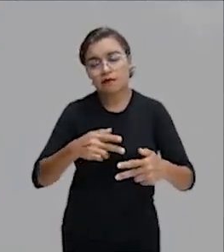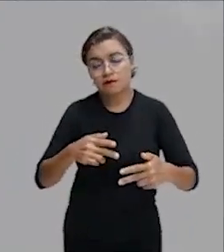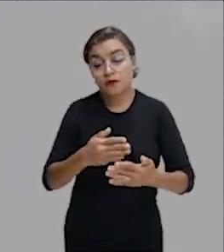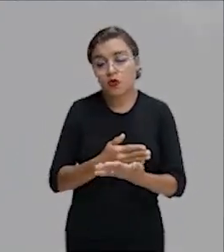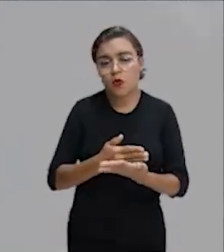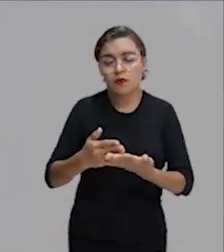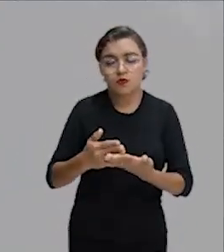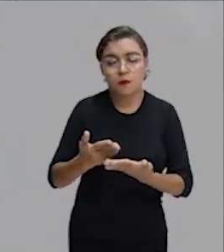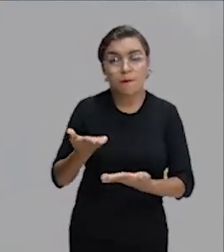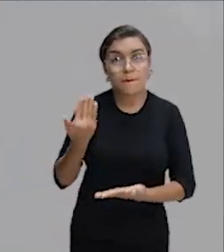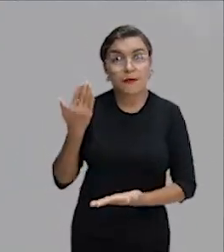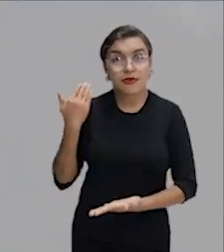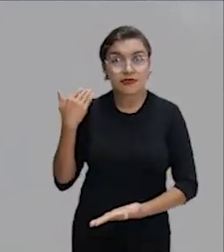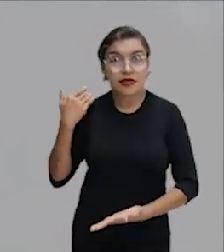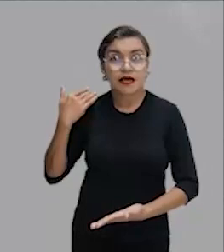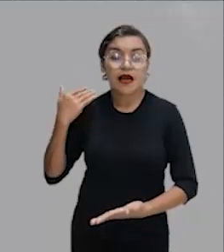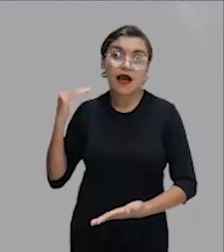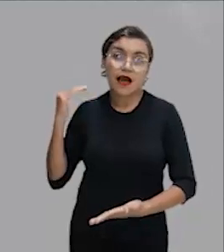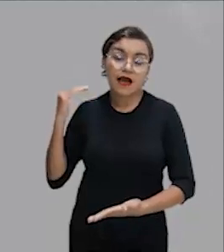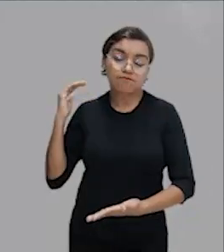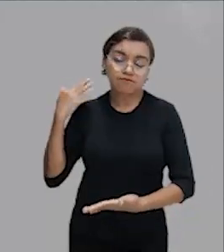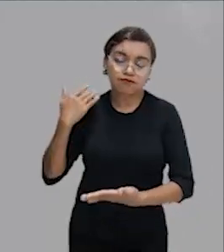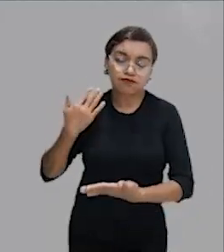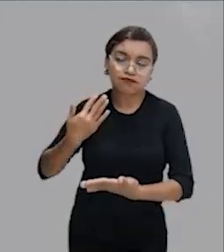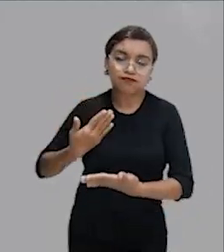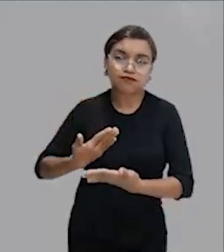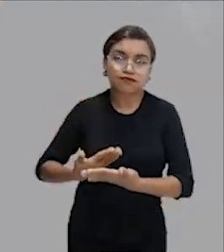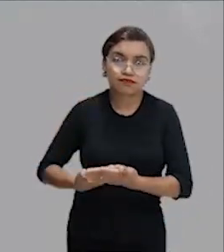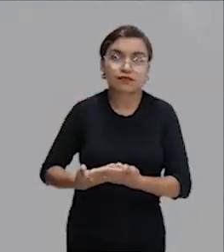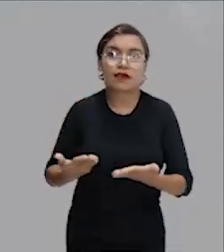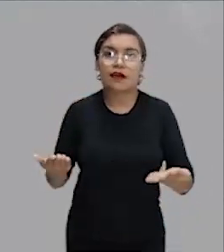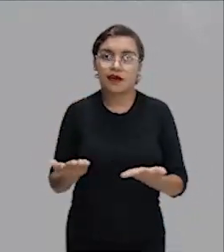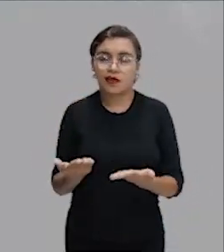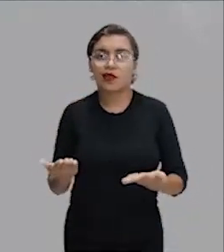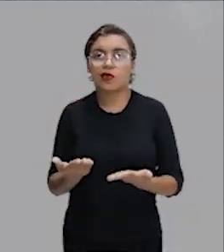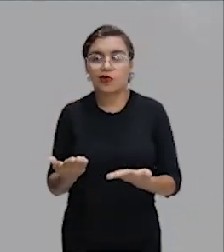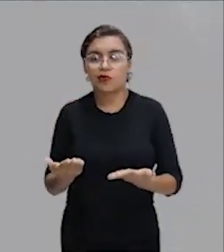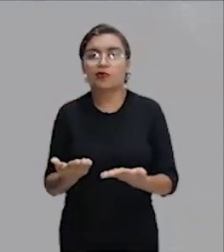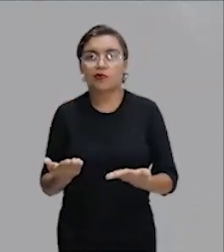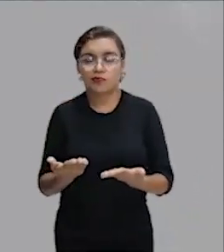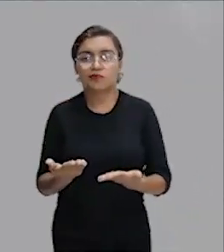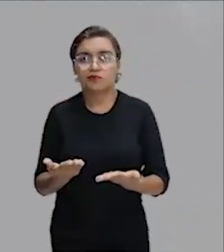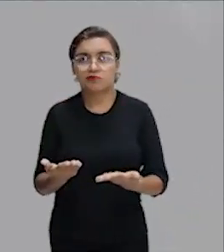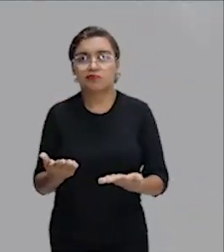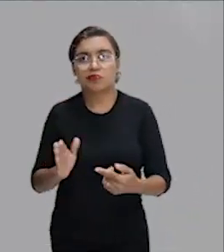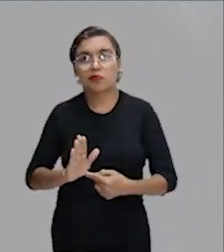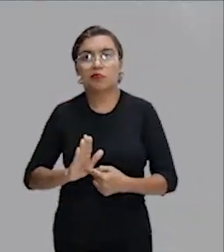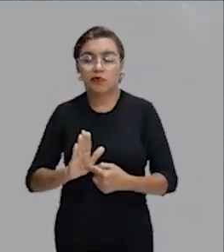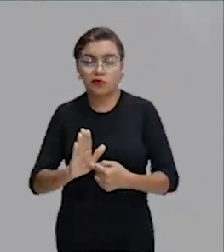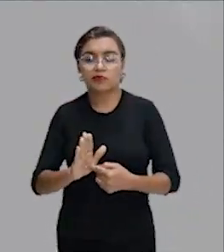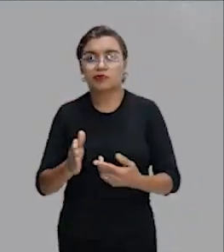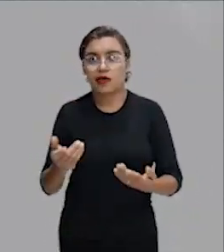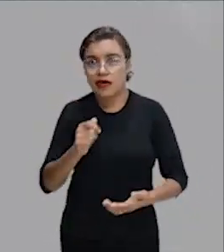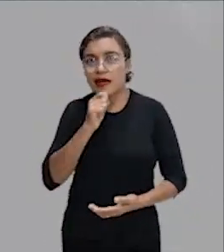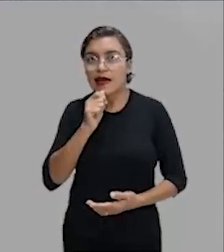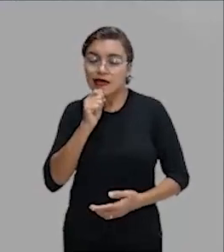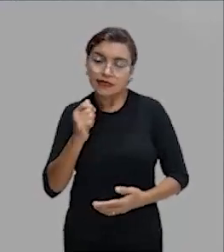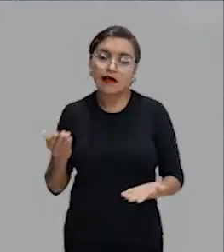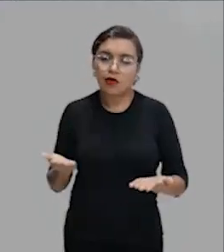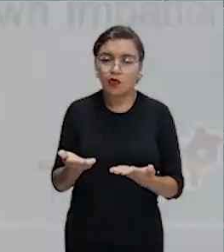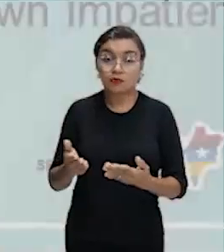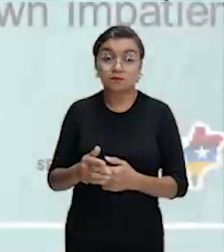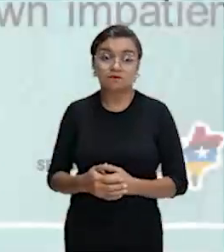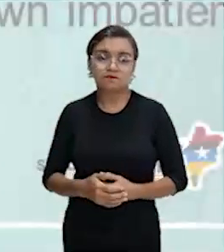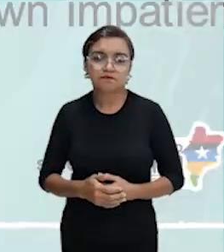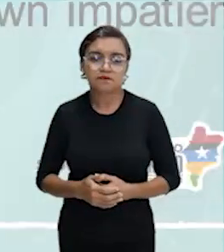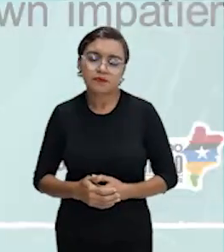passado e até o momento presente ela se faz atual, ela se demonstra acontecendo, tá bom? Então, nós vamos